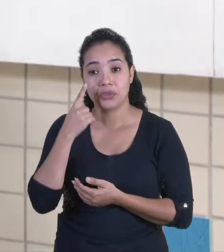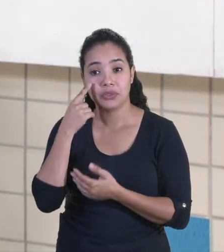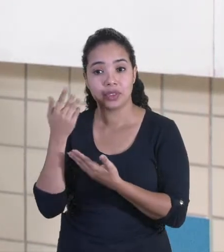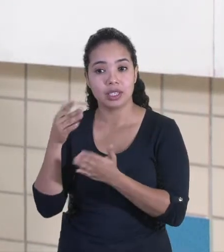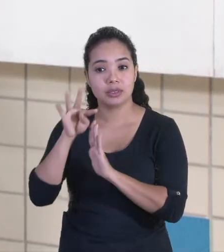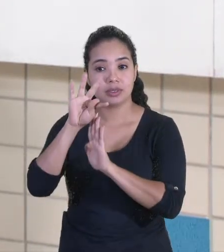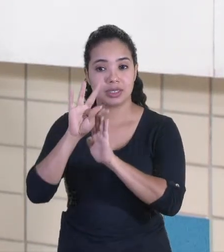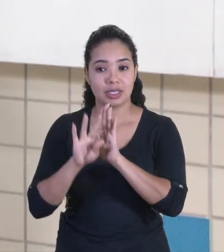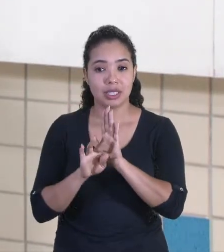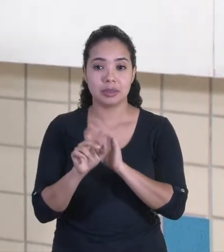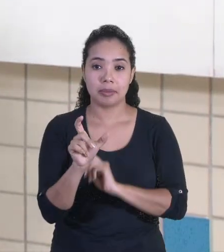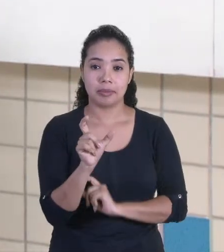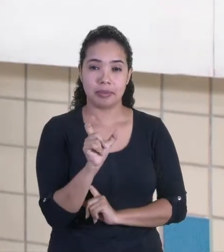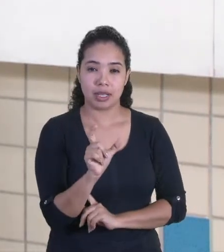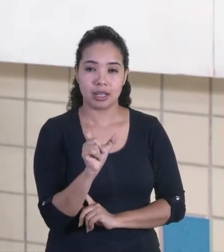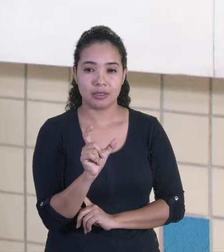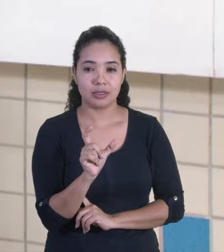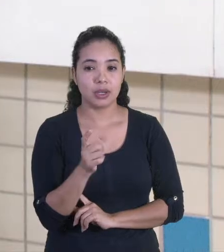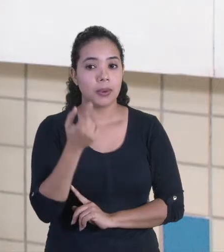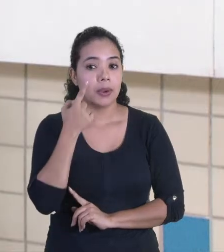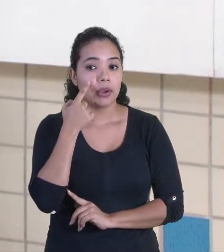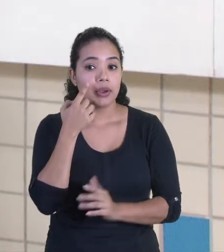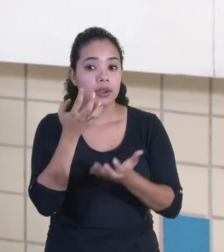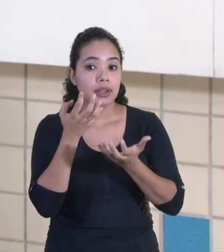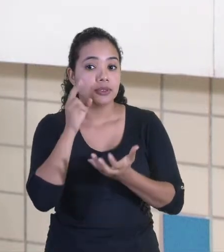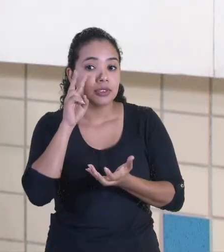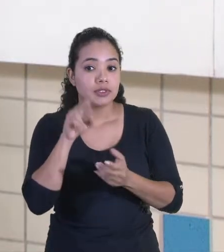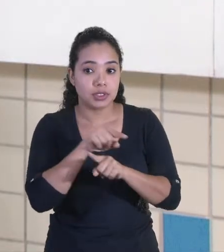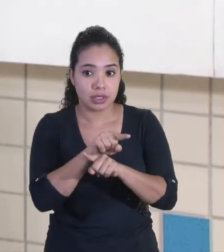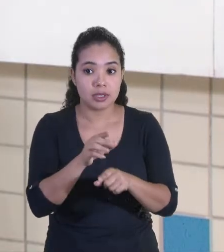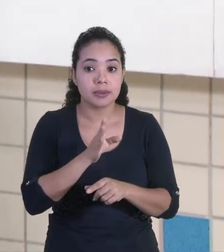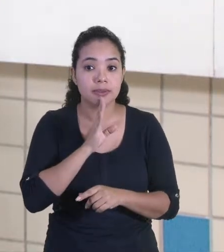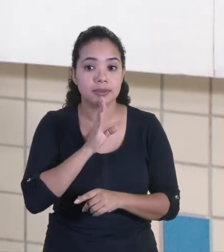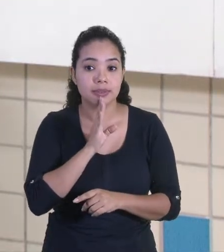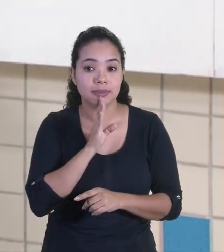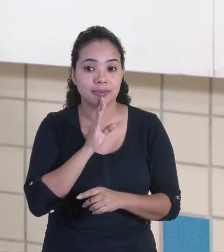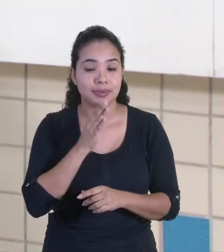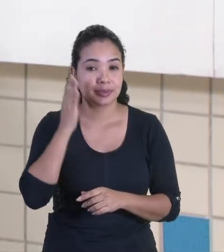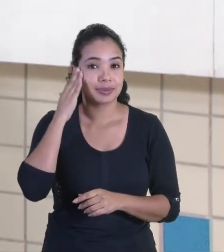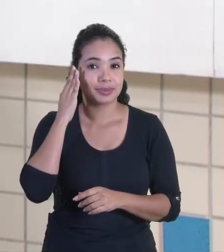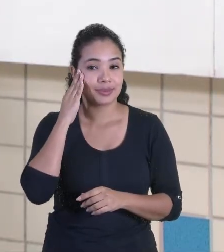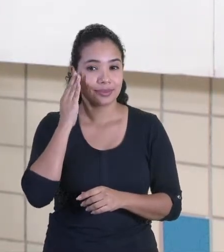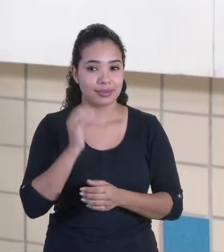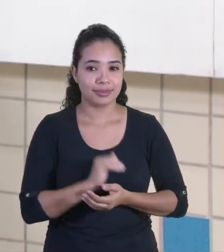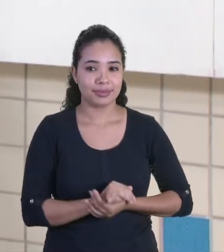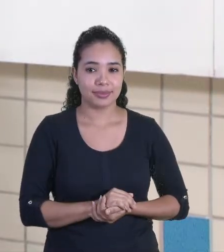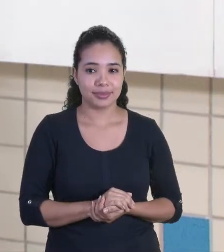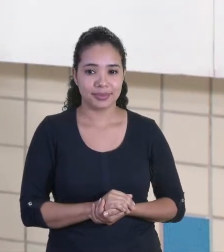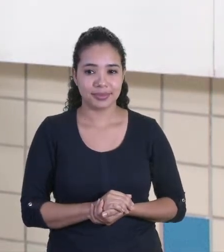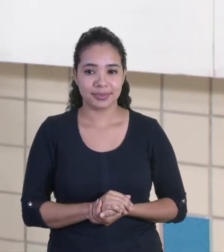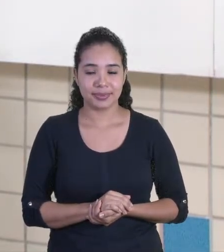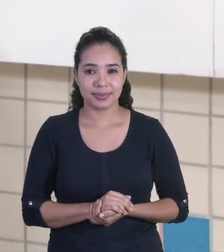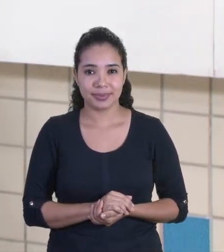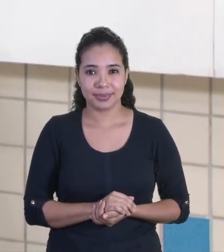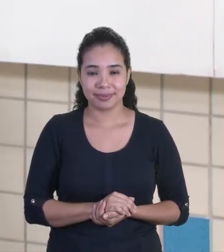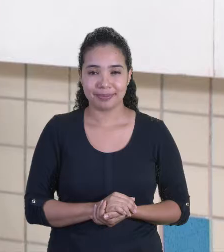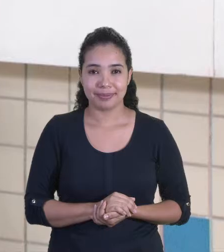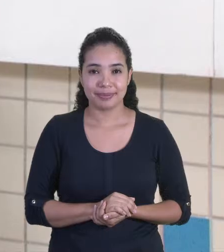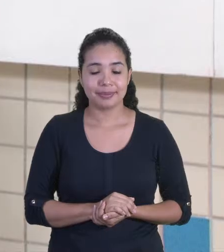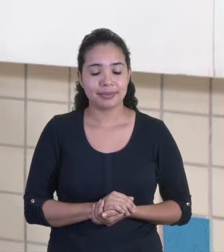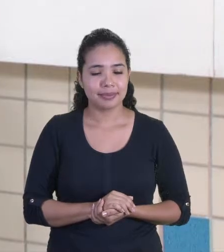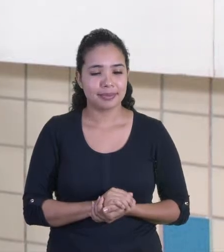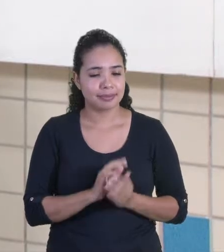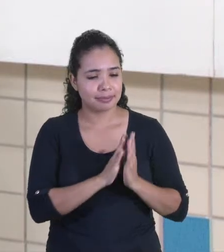uma palavrinha aqui. Eu quero ver se vocês conhecem e se Fava também conhece.